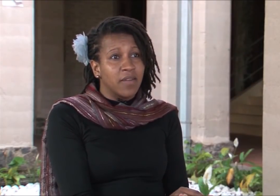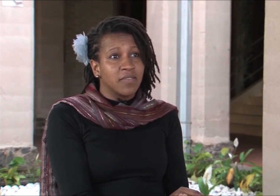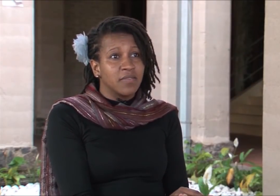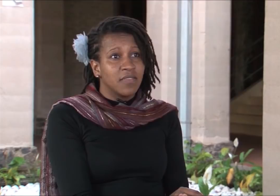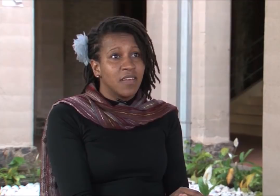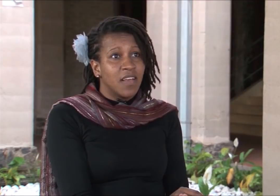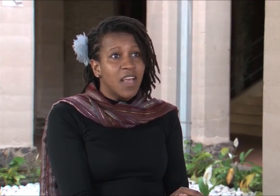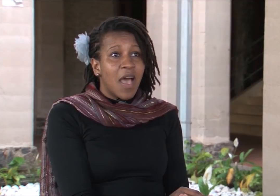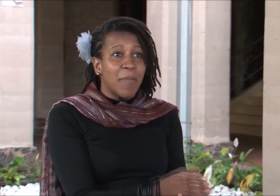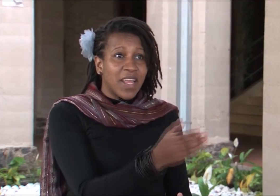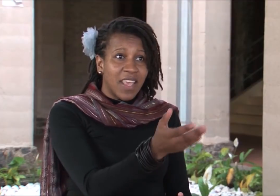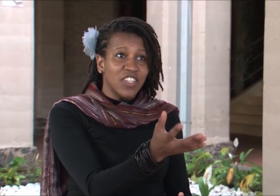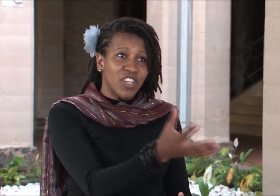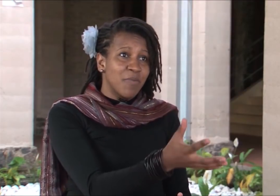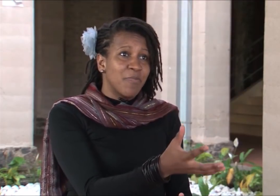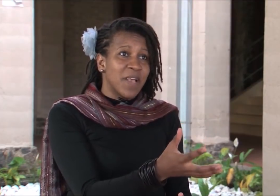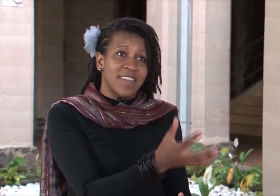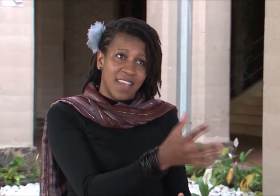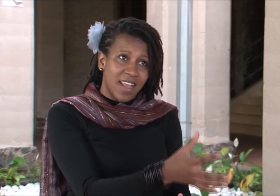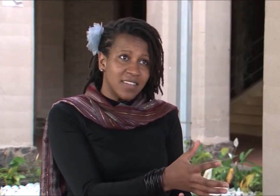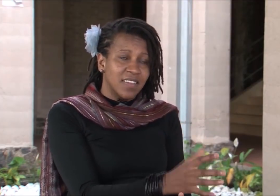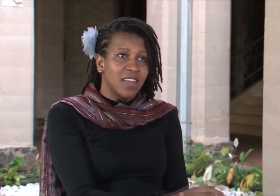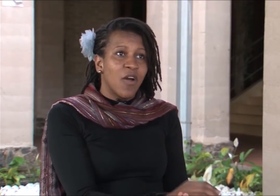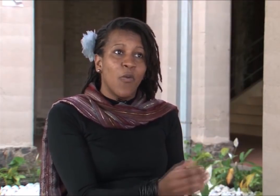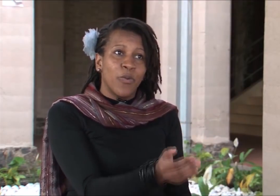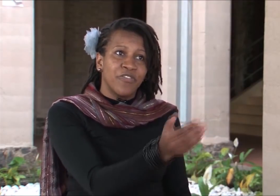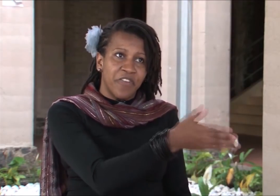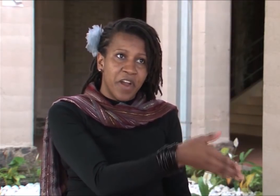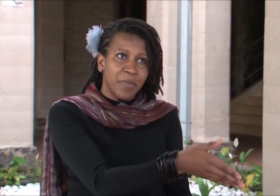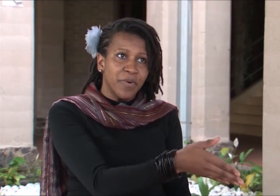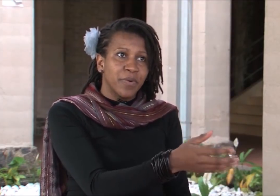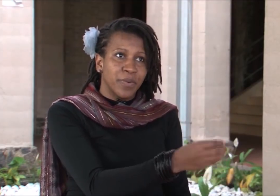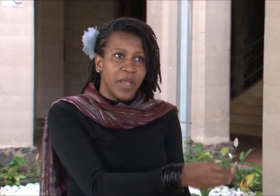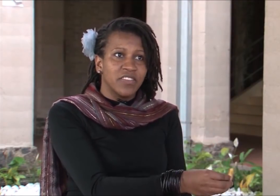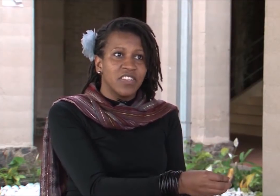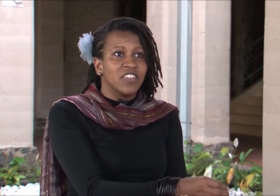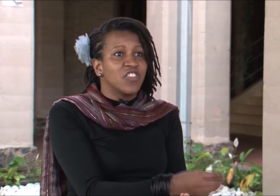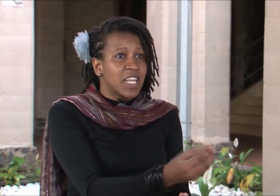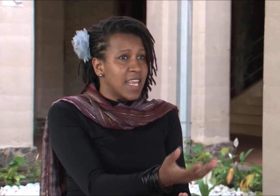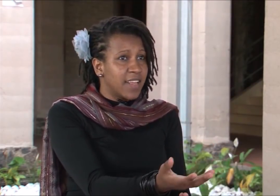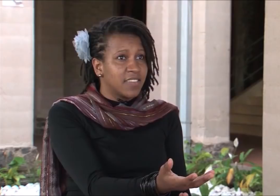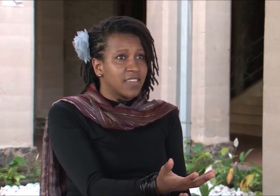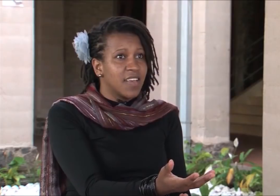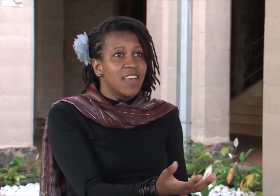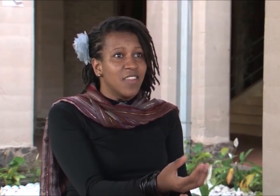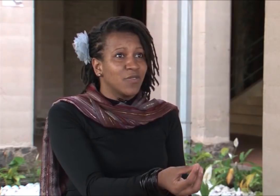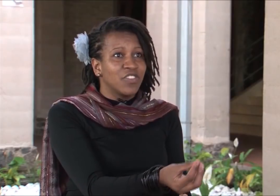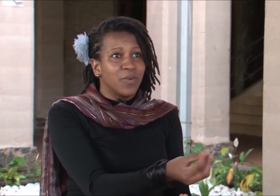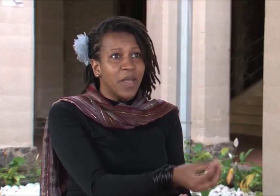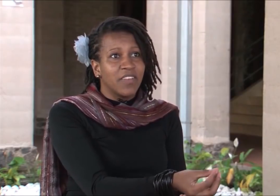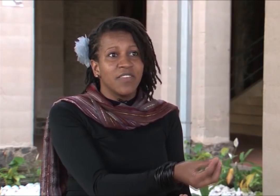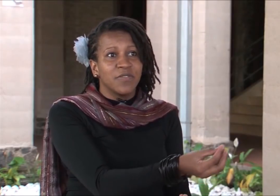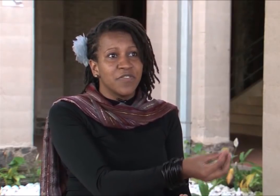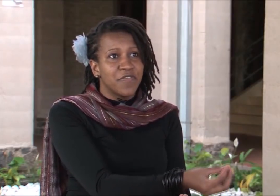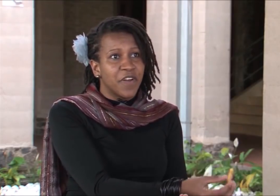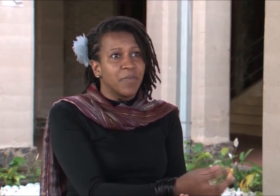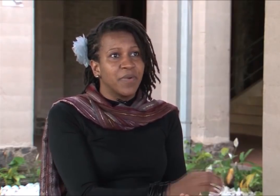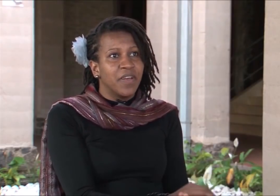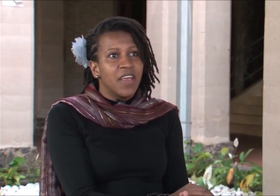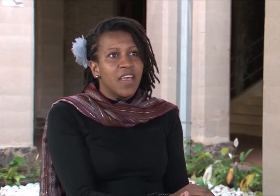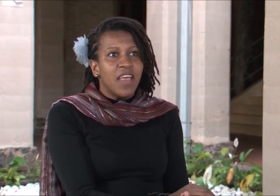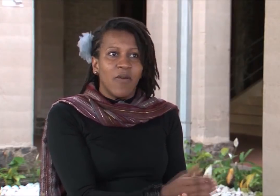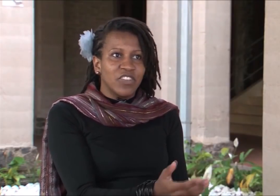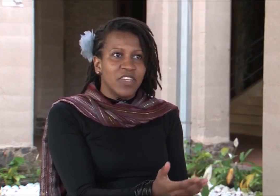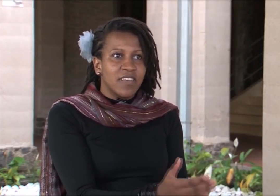um comércio, para quem chama o paciente, o enfermo, o doente, de cliente, não de doente, não de